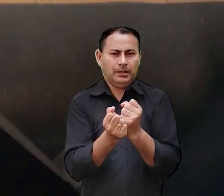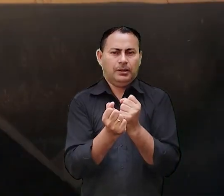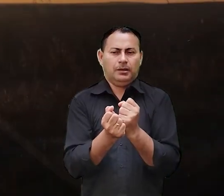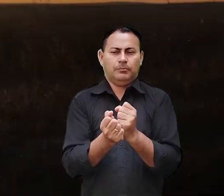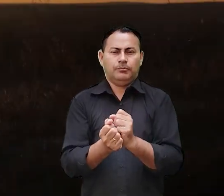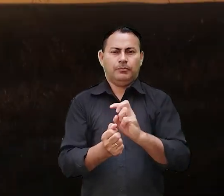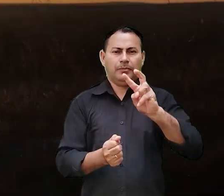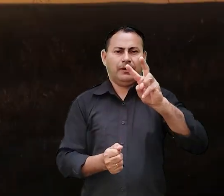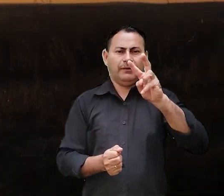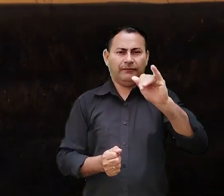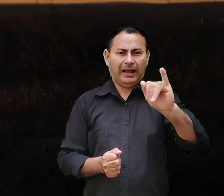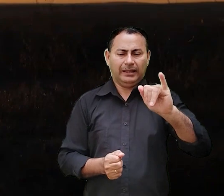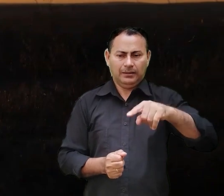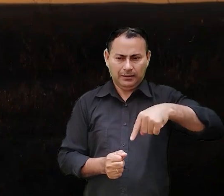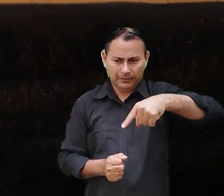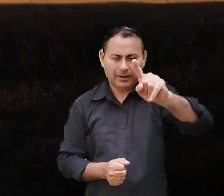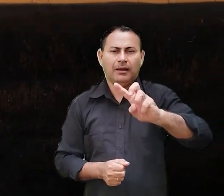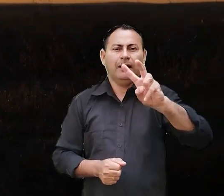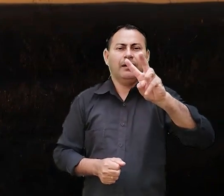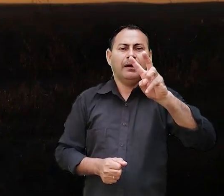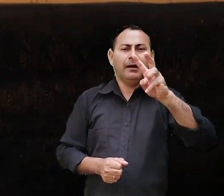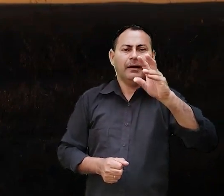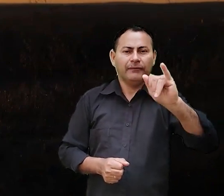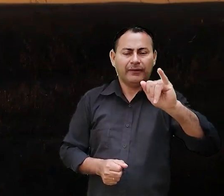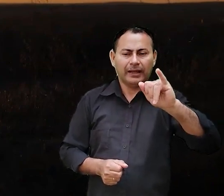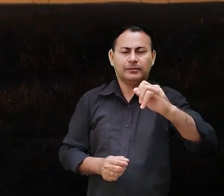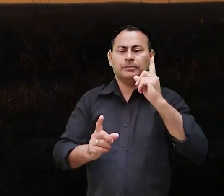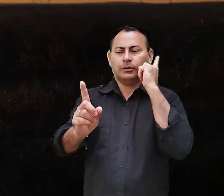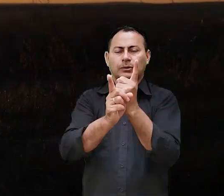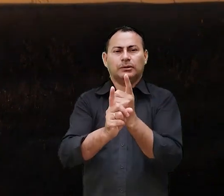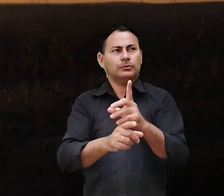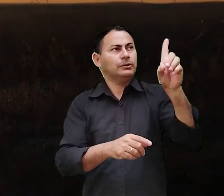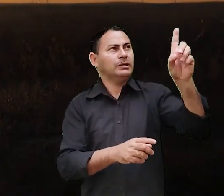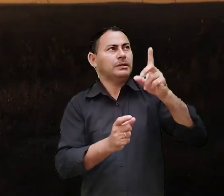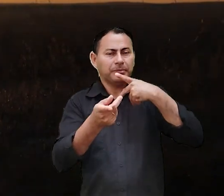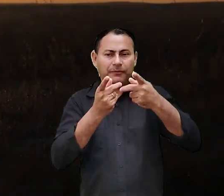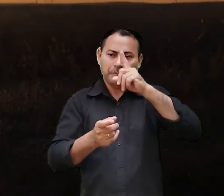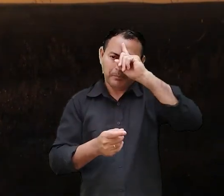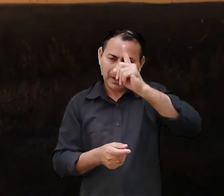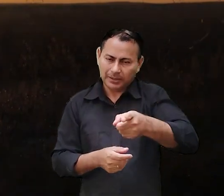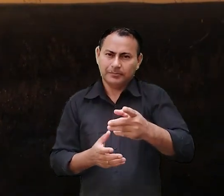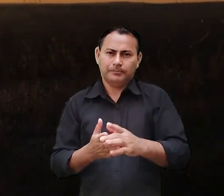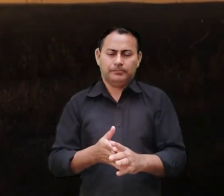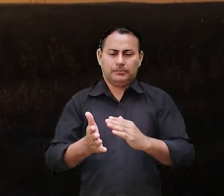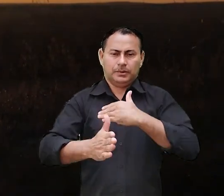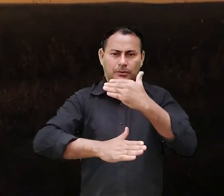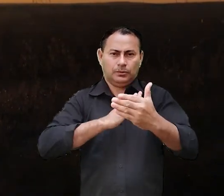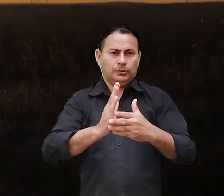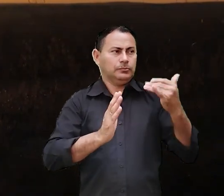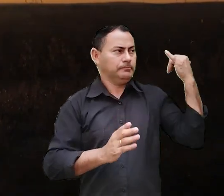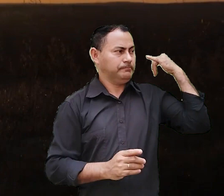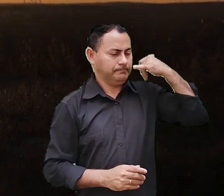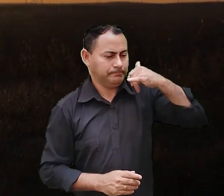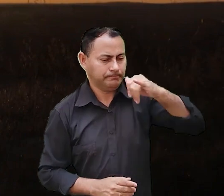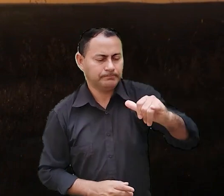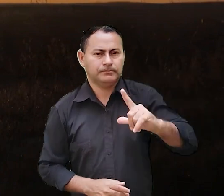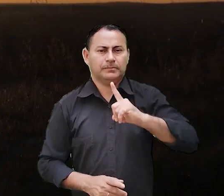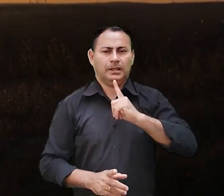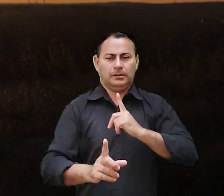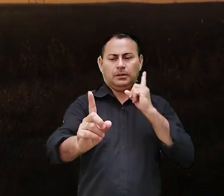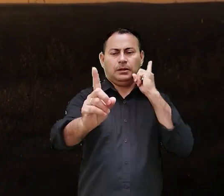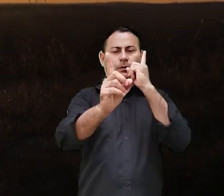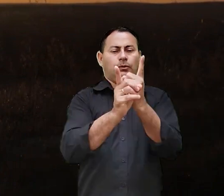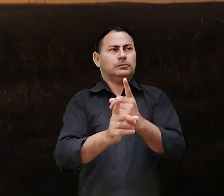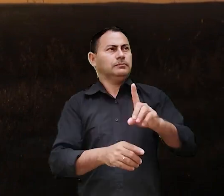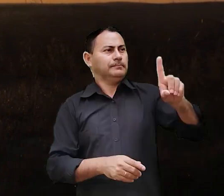um vá sempre existe um vá quando nos encontramos com Deus todos esses profetas têm o seu